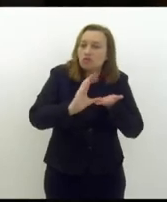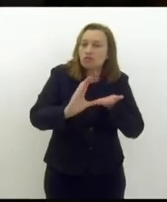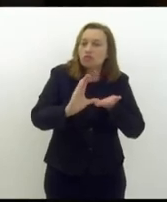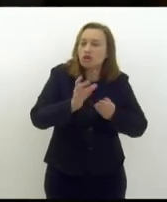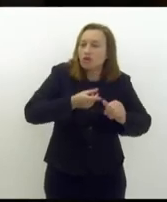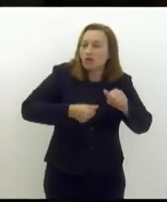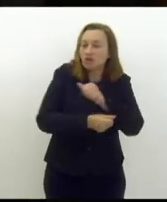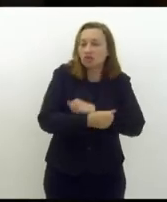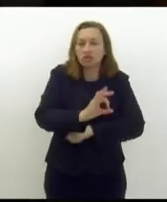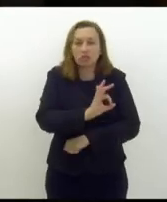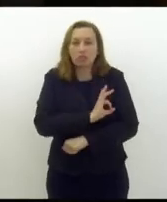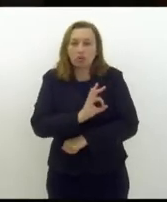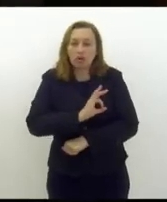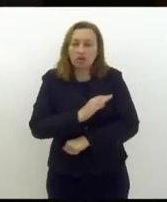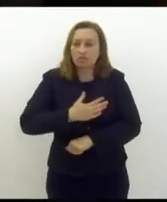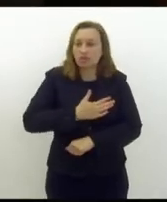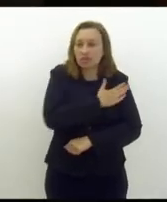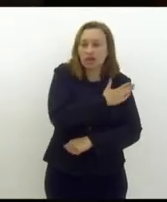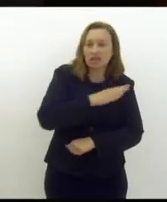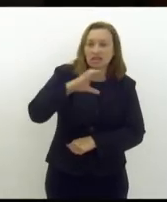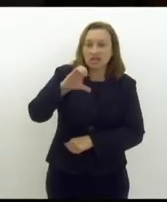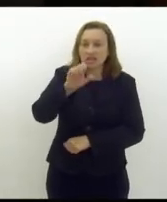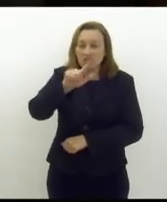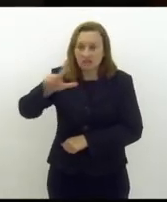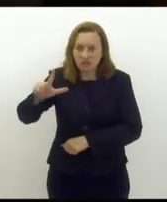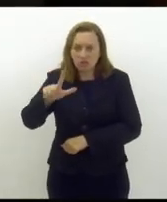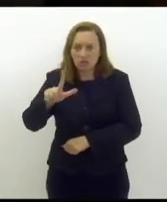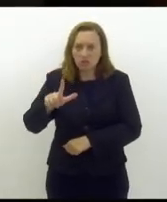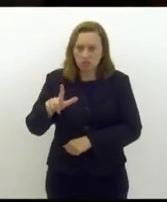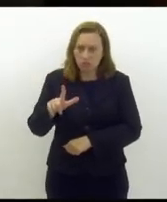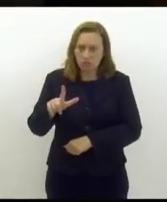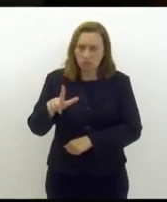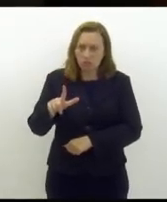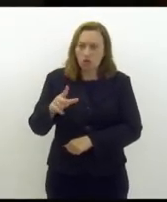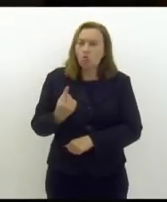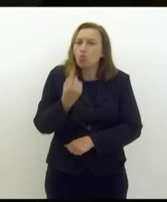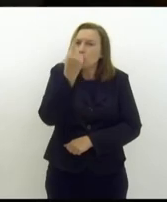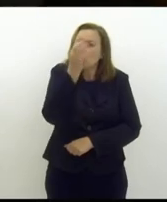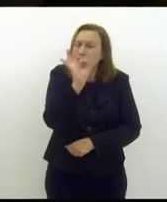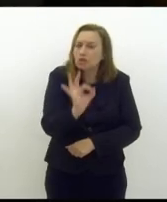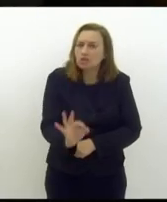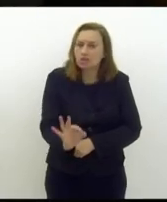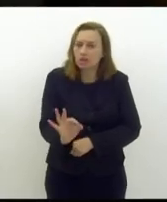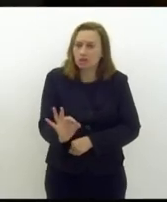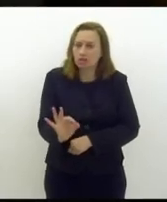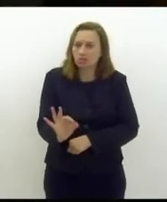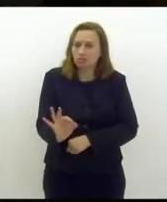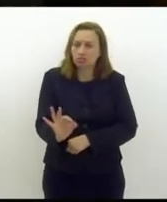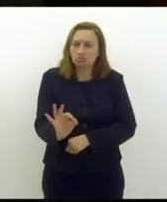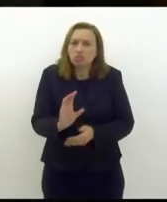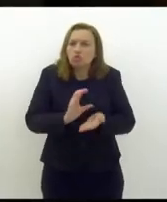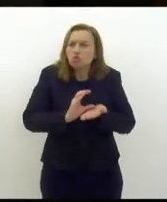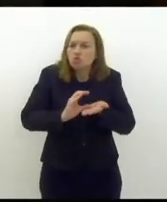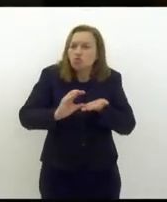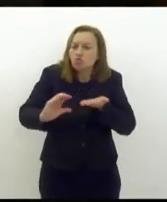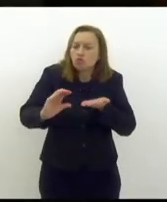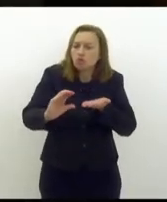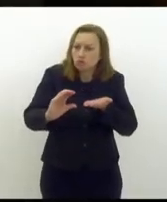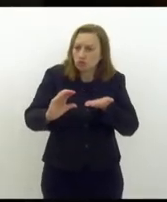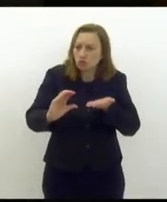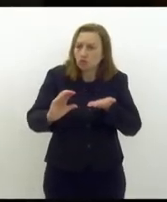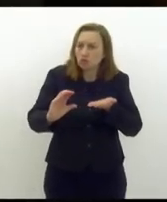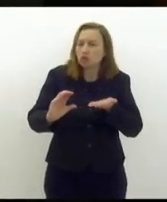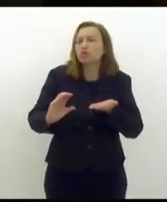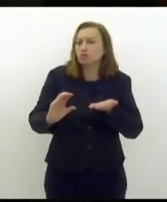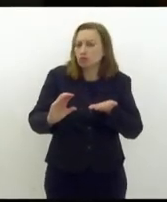na polícia militar e na Polícia Civil não chega a 1% o orçamento desse desse